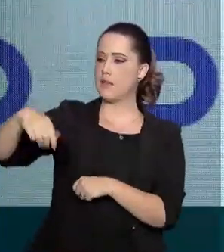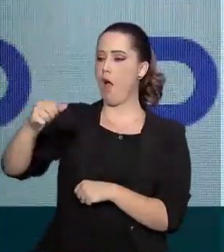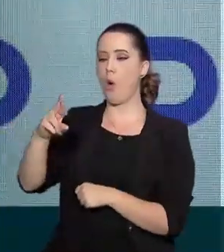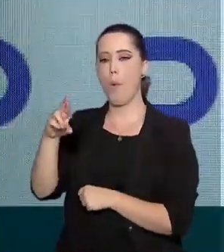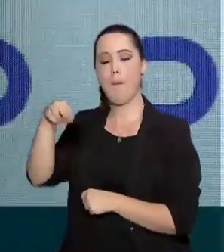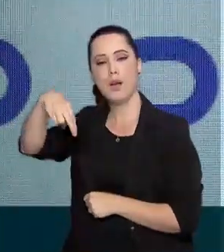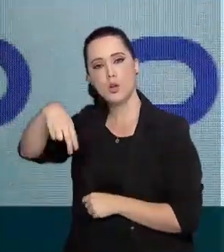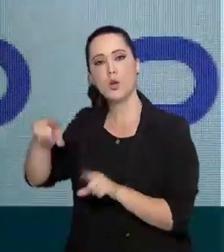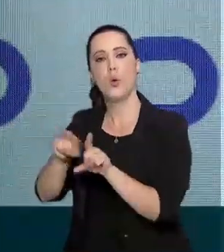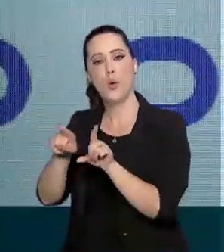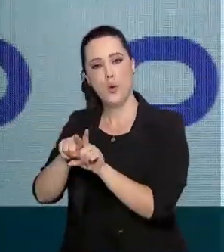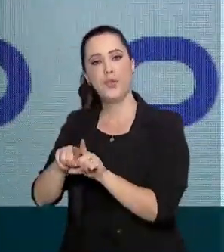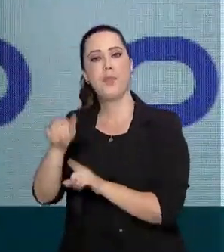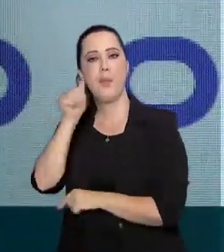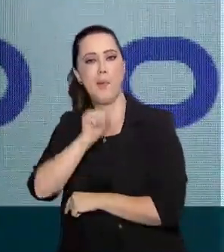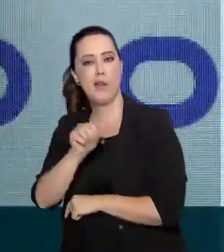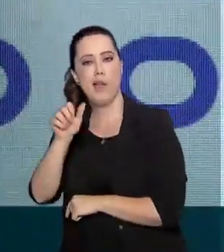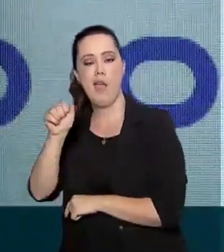Merkel.